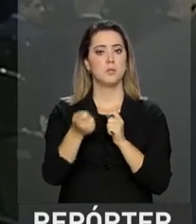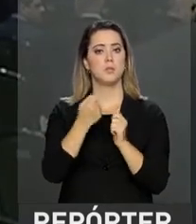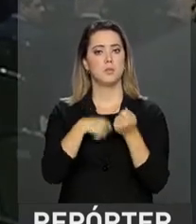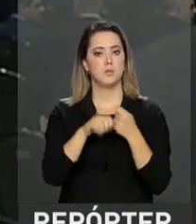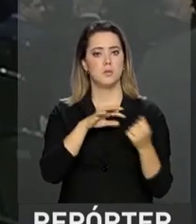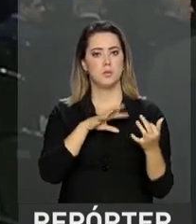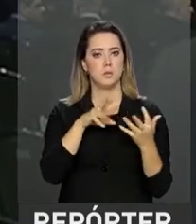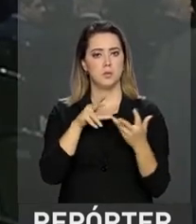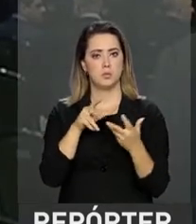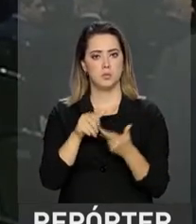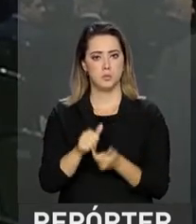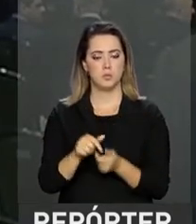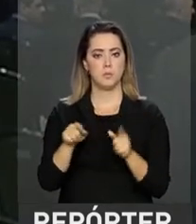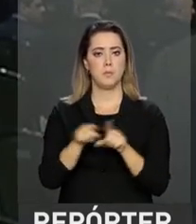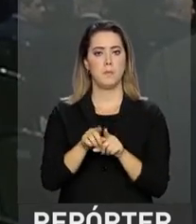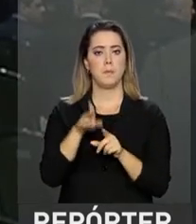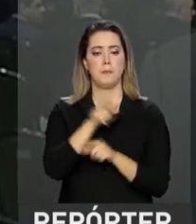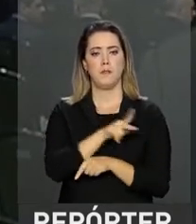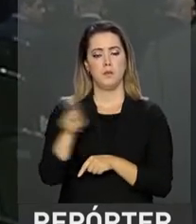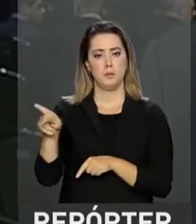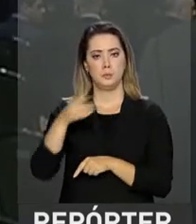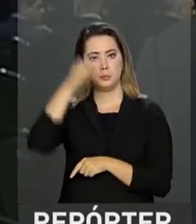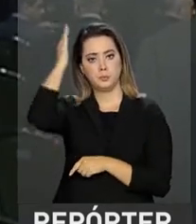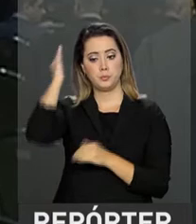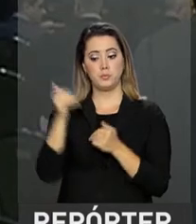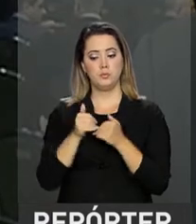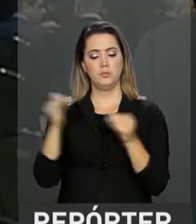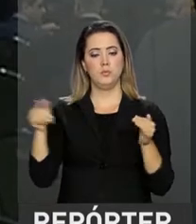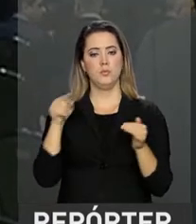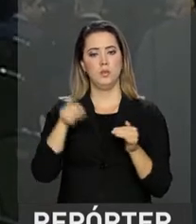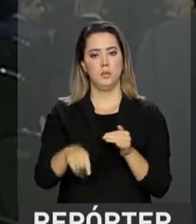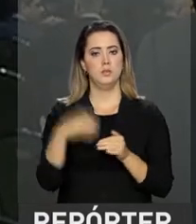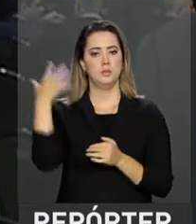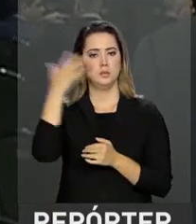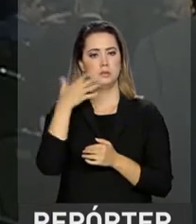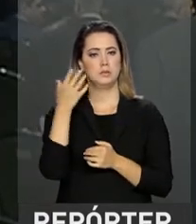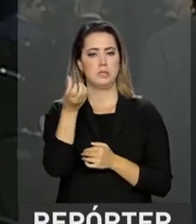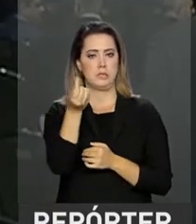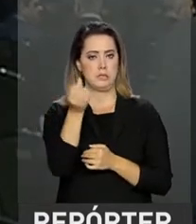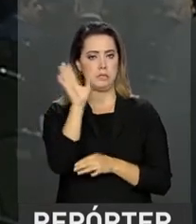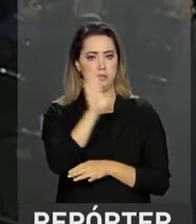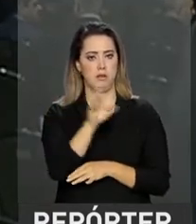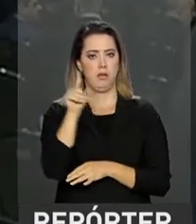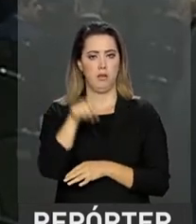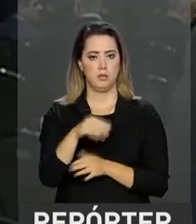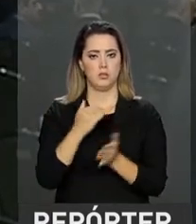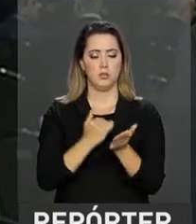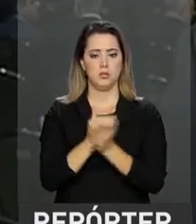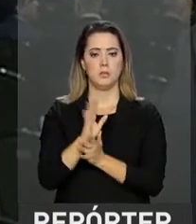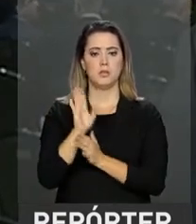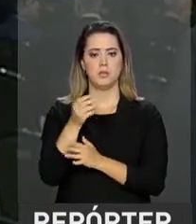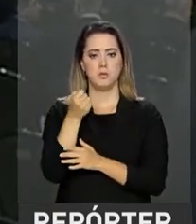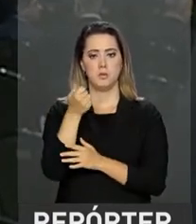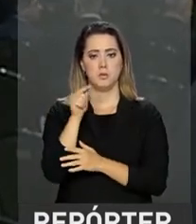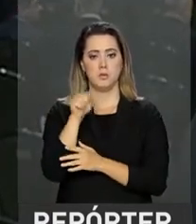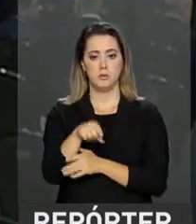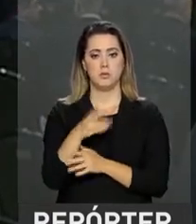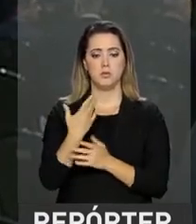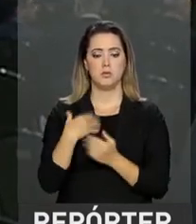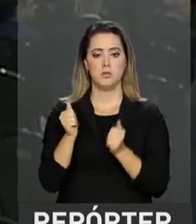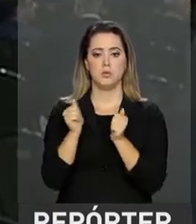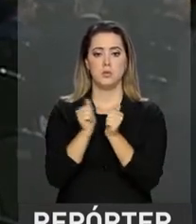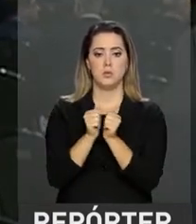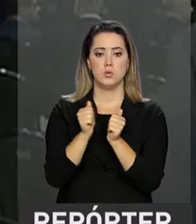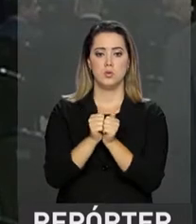presidente Michel Temer vai fazer a abertura desse congresso daqui a pouco, está marcado para as 18h, portanto, deve começar daqui a pouquinho. Ele vai estar ao lado